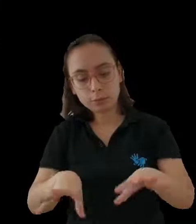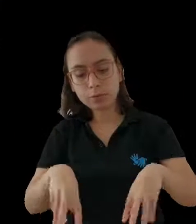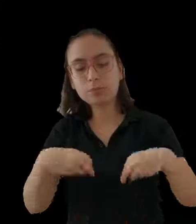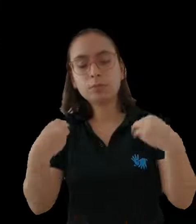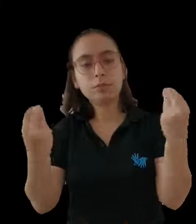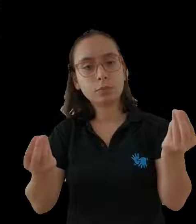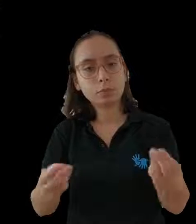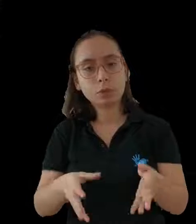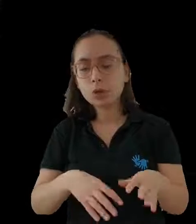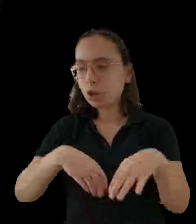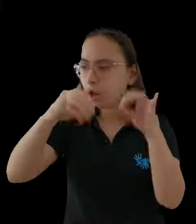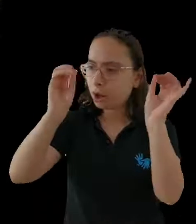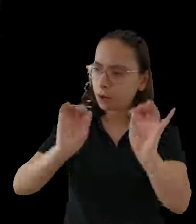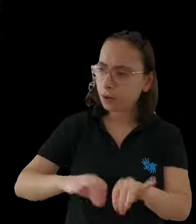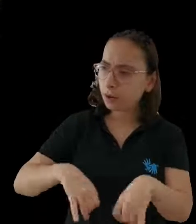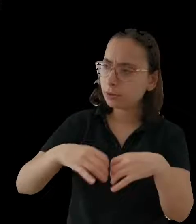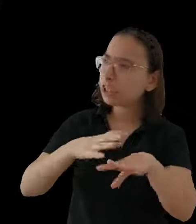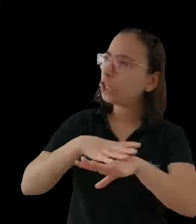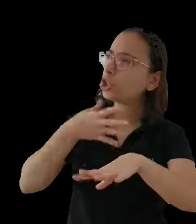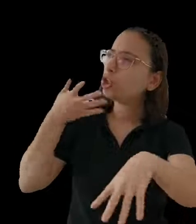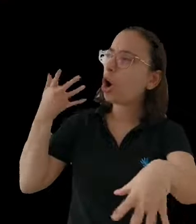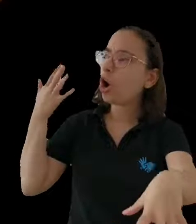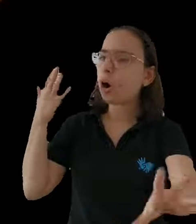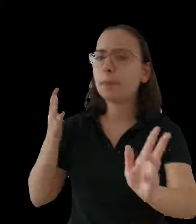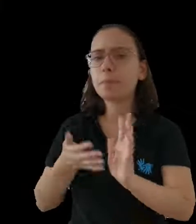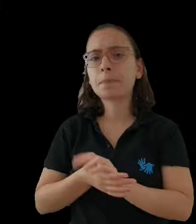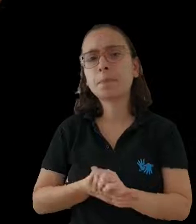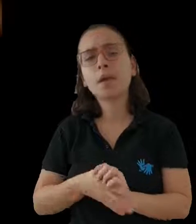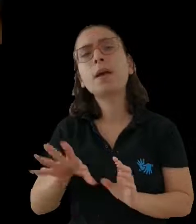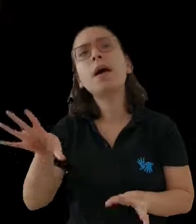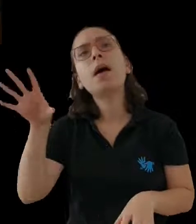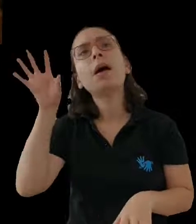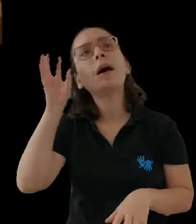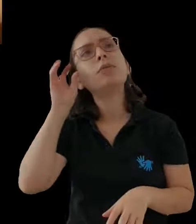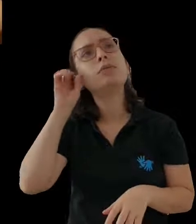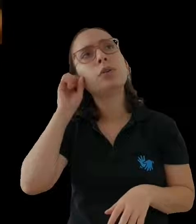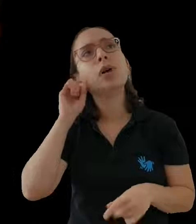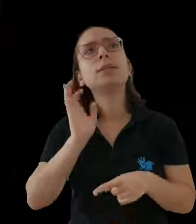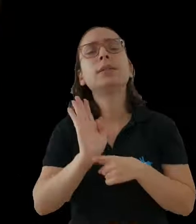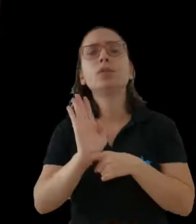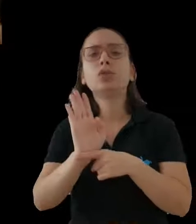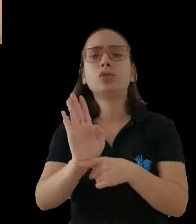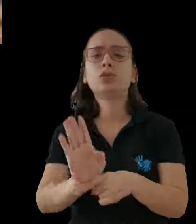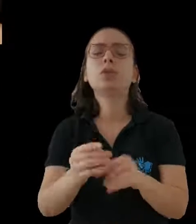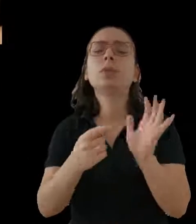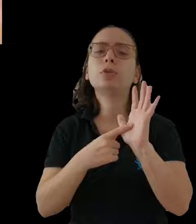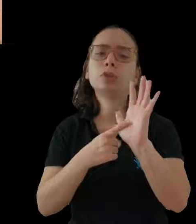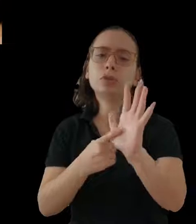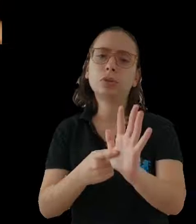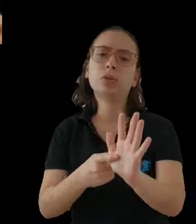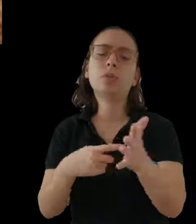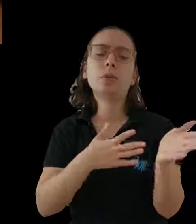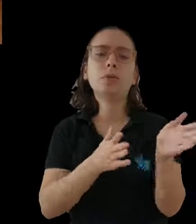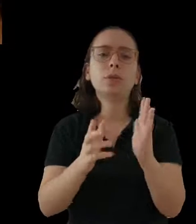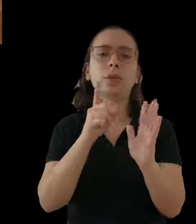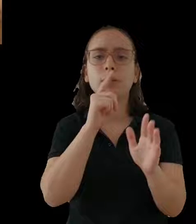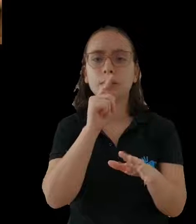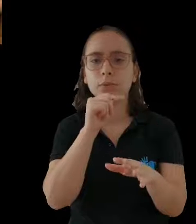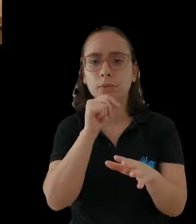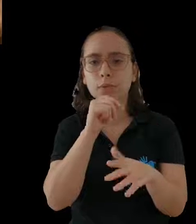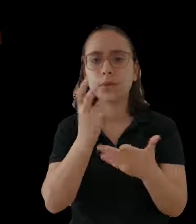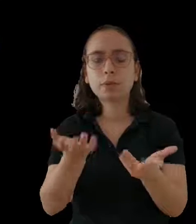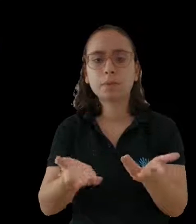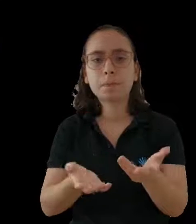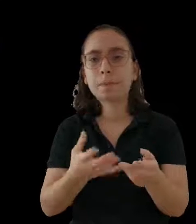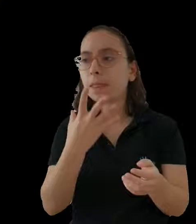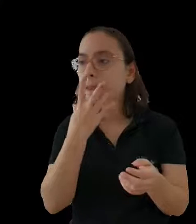o lenço, mostrar que ele é enorme e tal. A voz, né? A voz ajuda a mostrar como é o